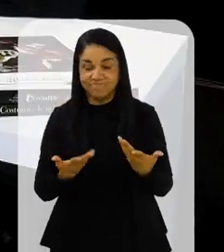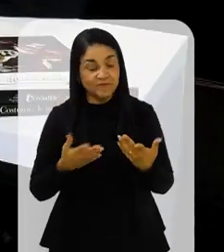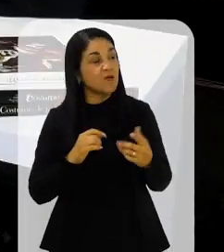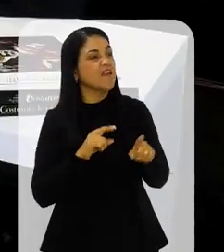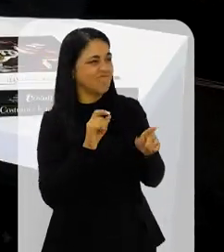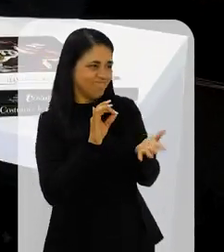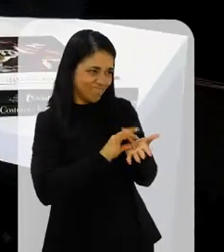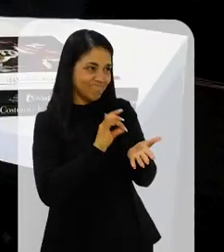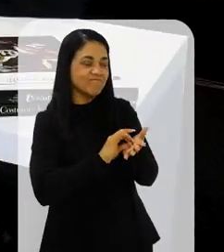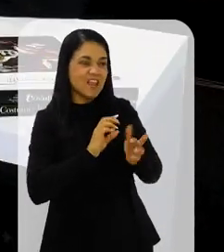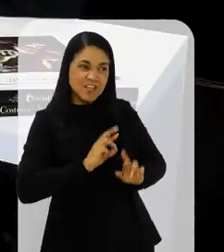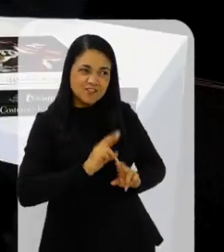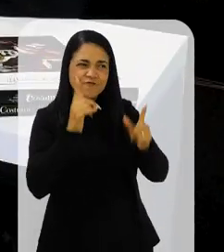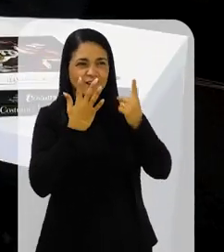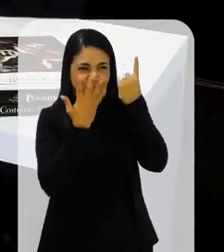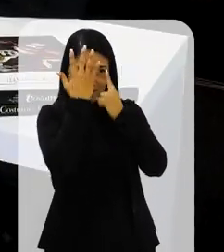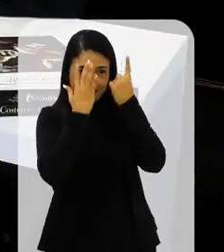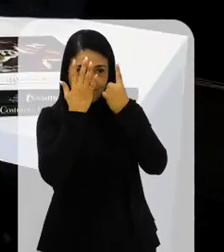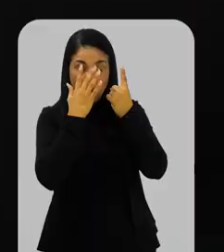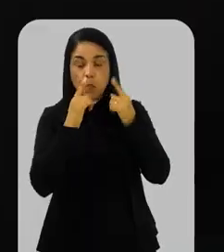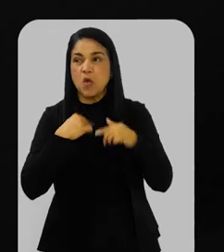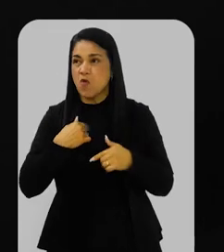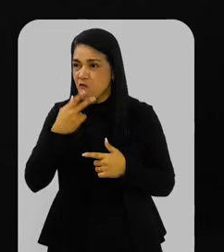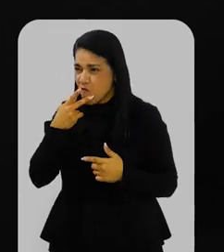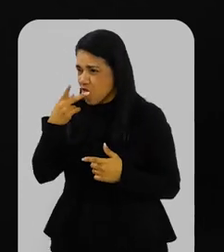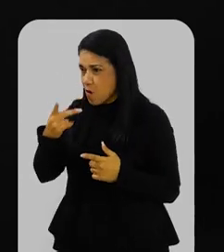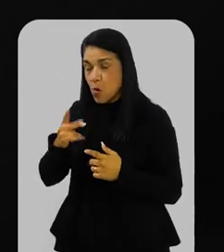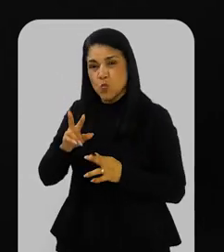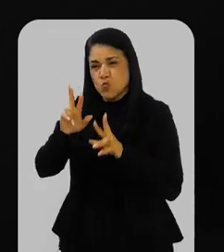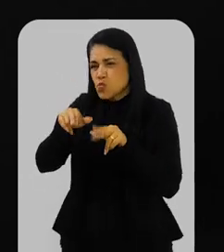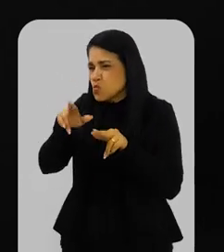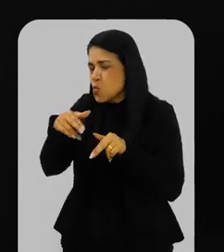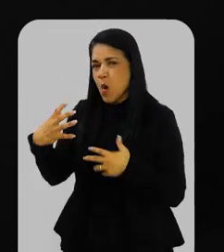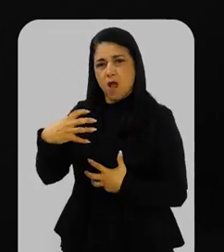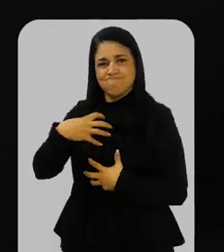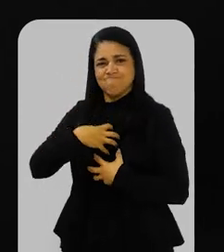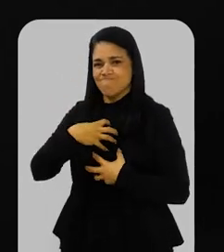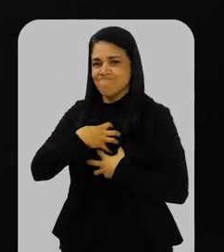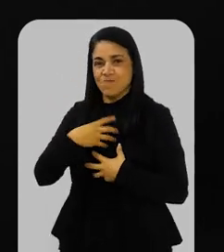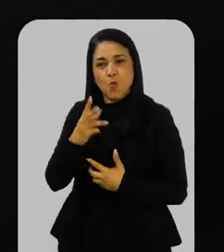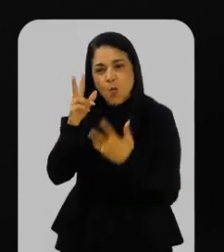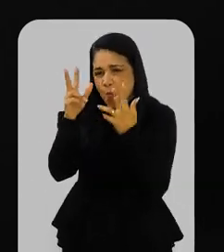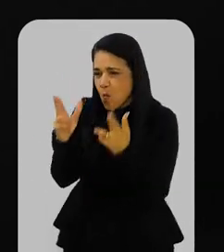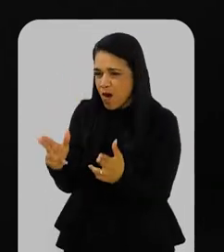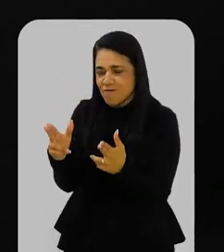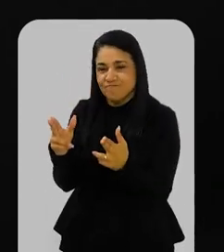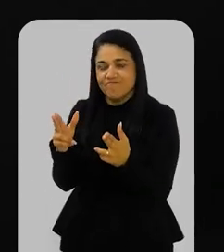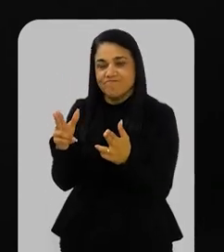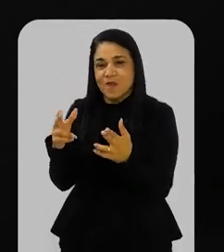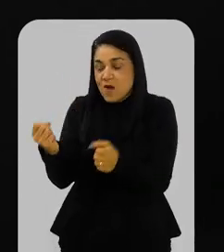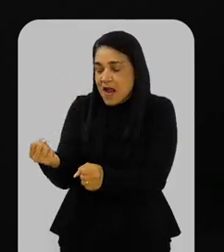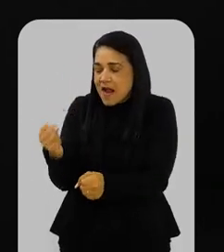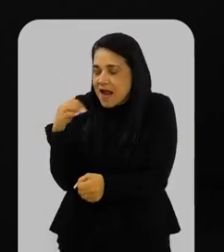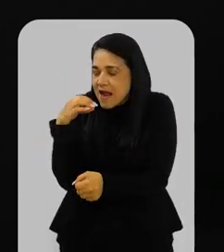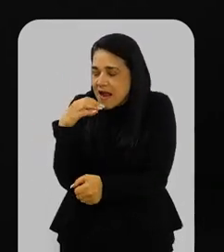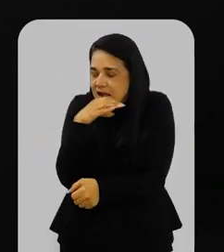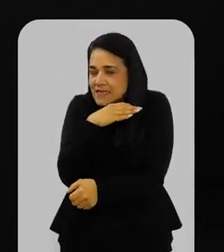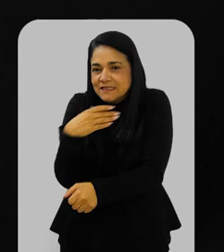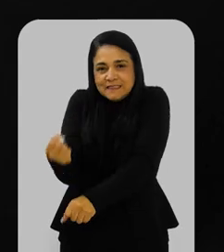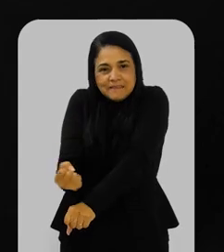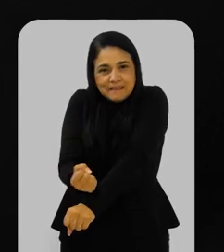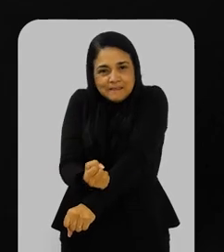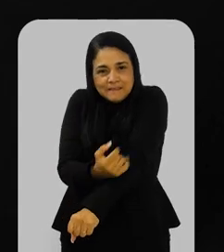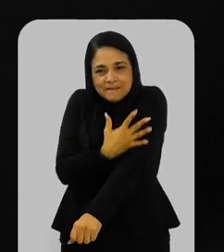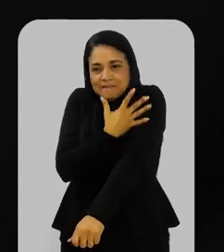carnaval. Eu falo que eu nunca vivi algo como Parintins. A emoção, o calor, o quanto é bonito